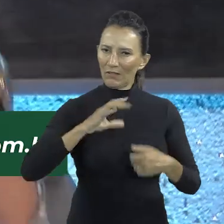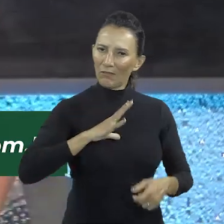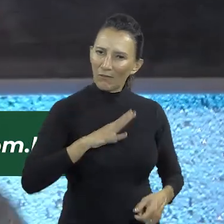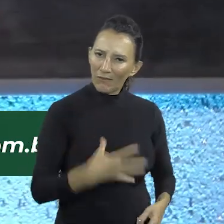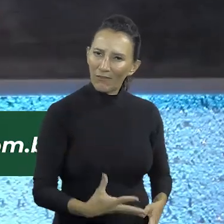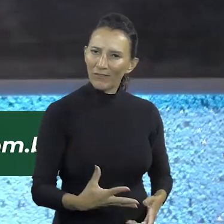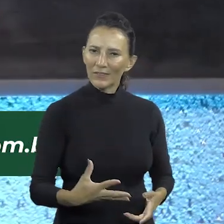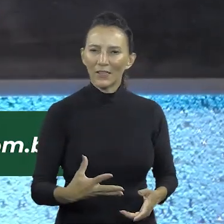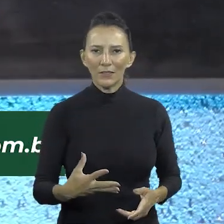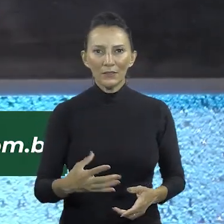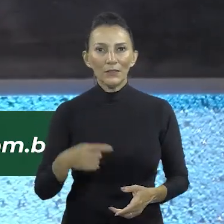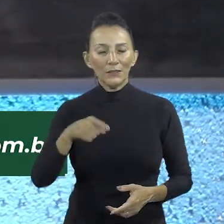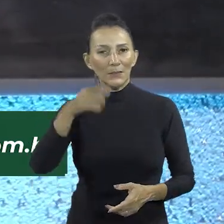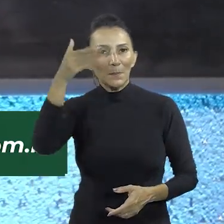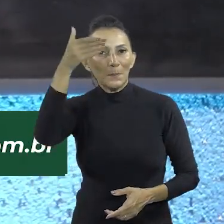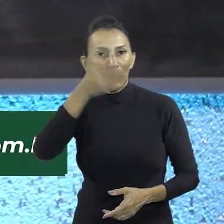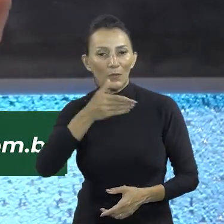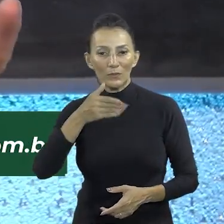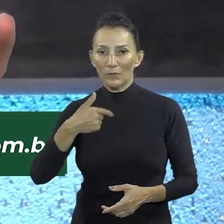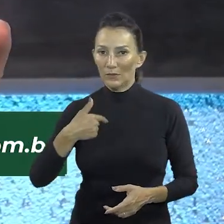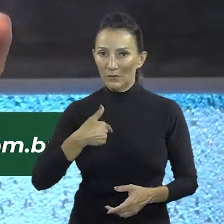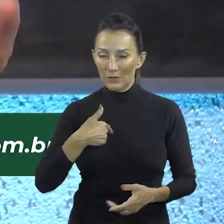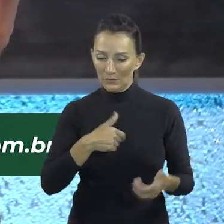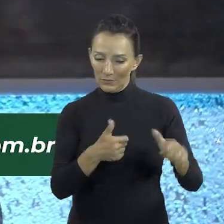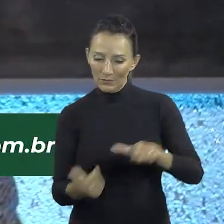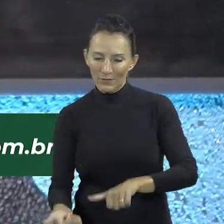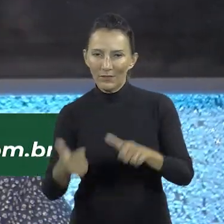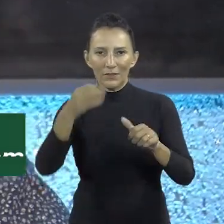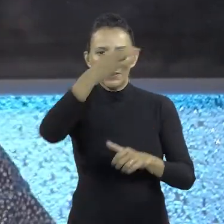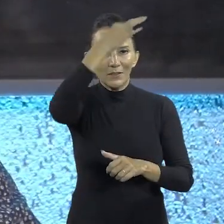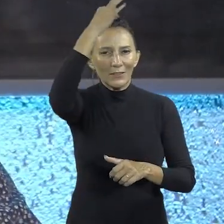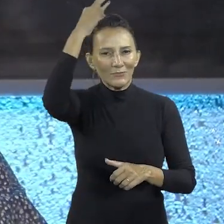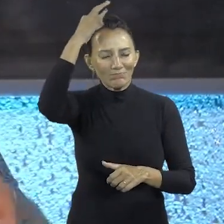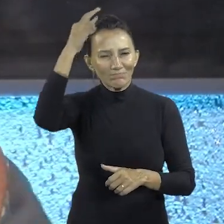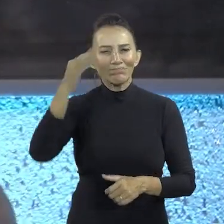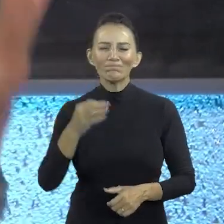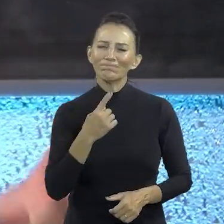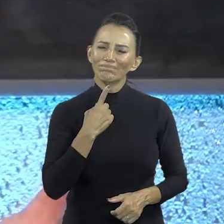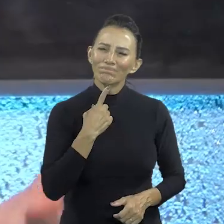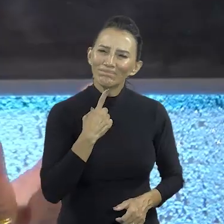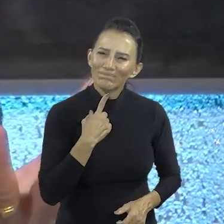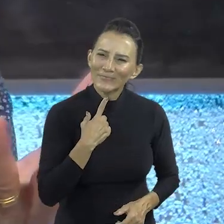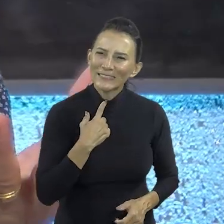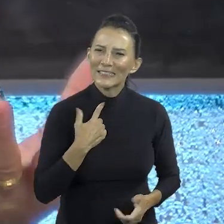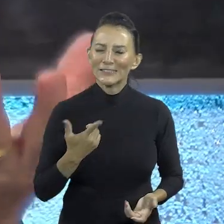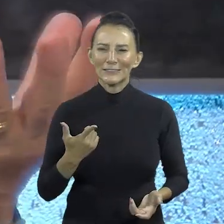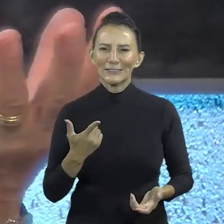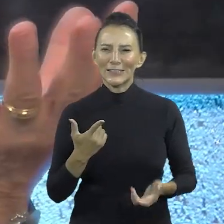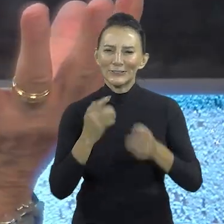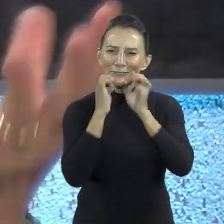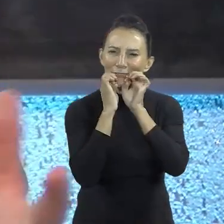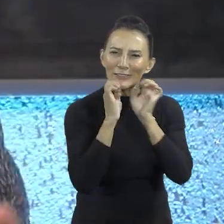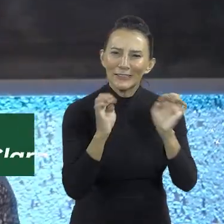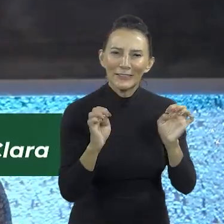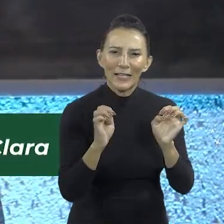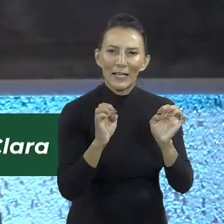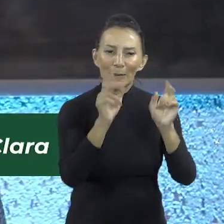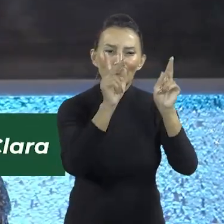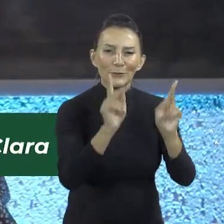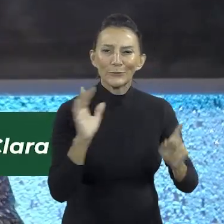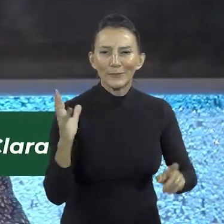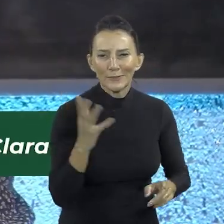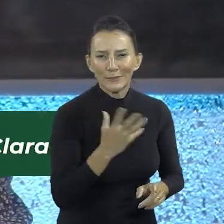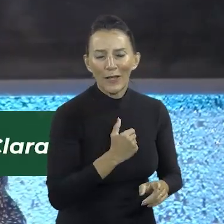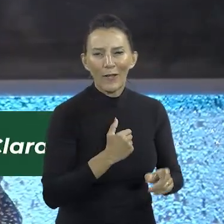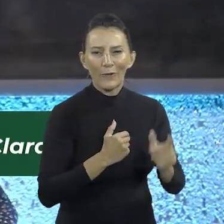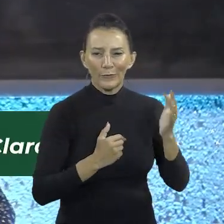maior prova de que eu sou batizado com o Espírito Santo é o desejo de ganhar vidas para Cristo.